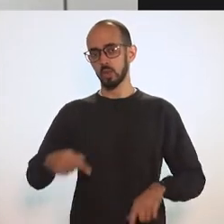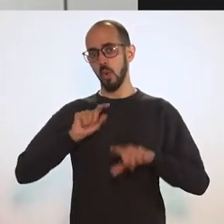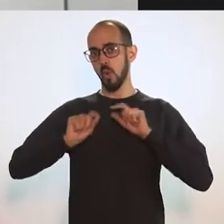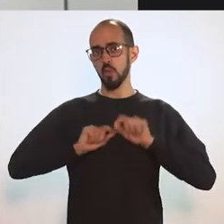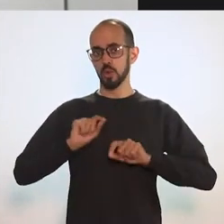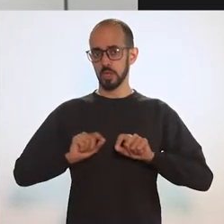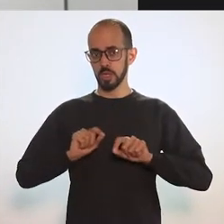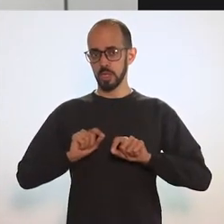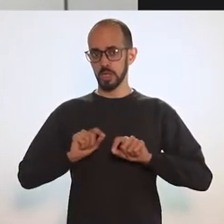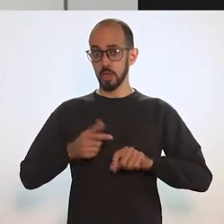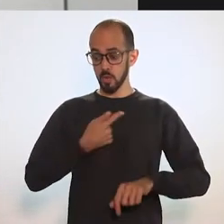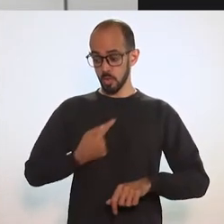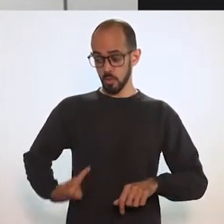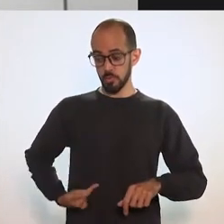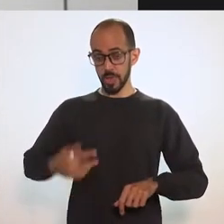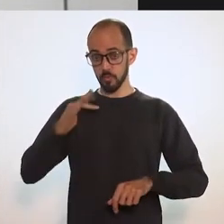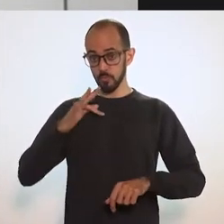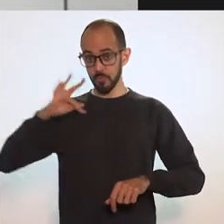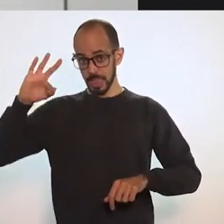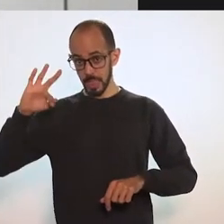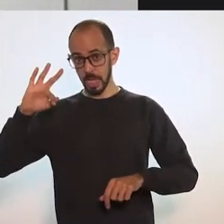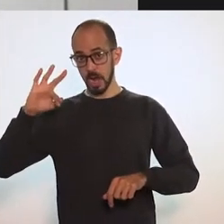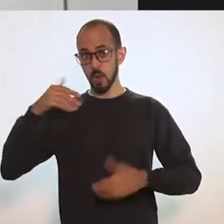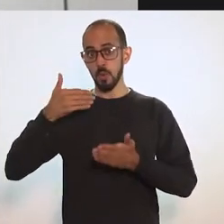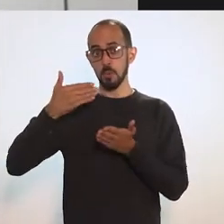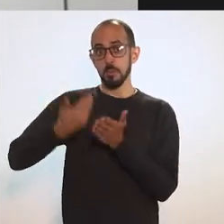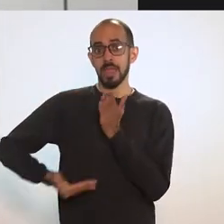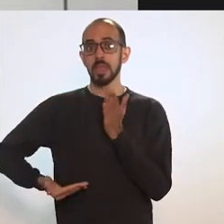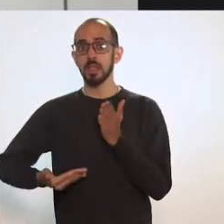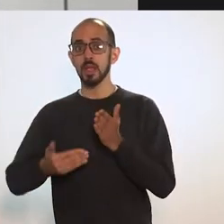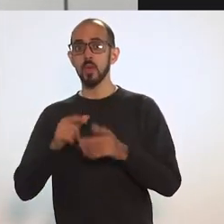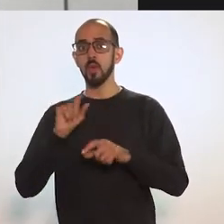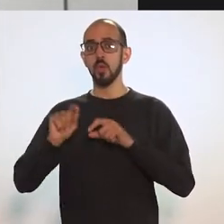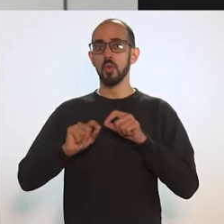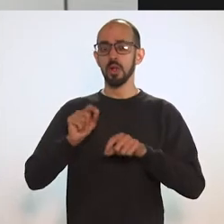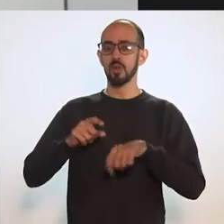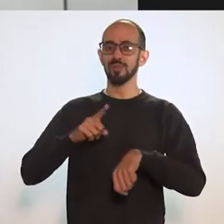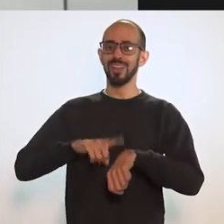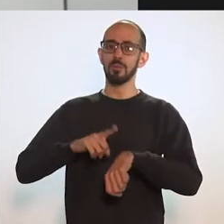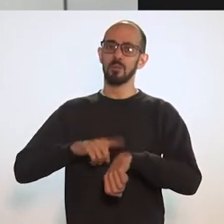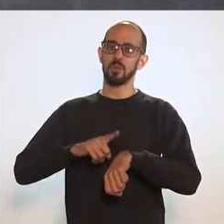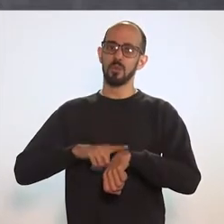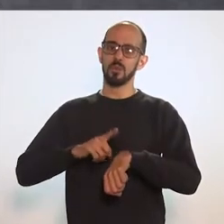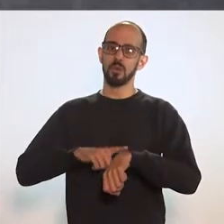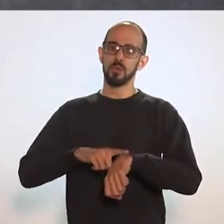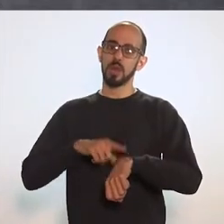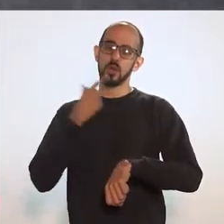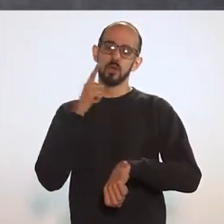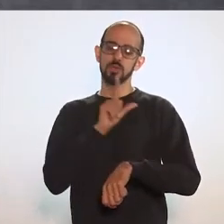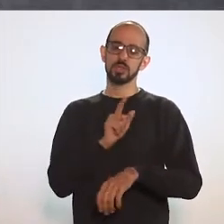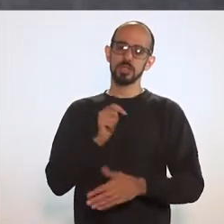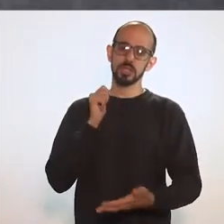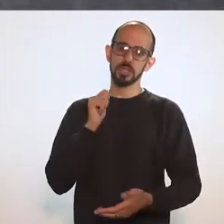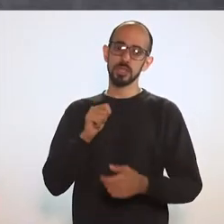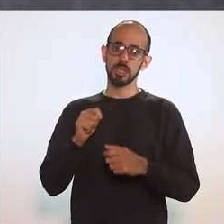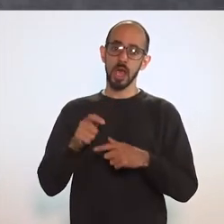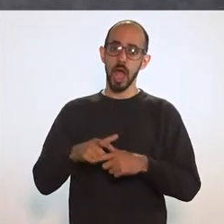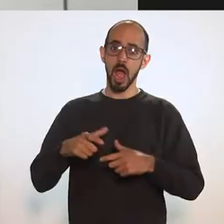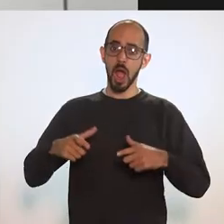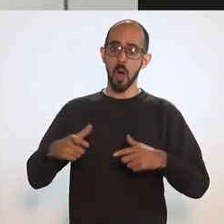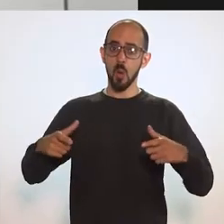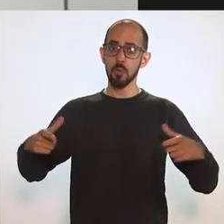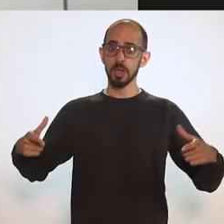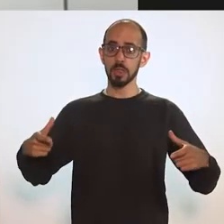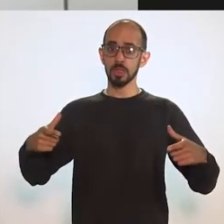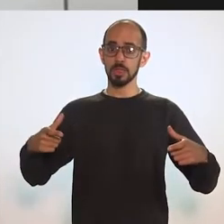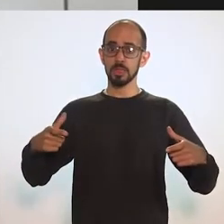que o governo federal perdeu o tempo de conseguir ampliar o